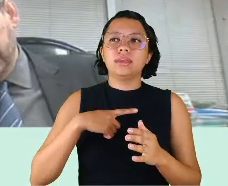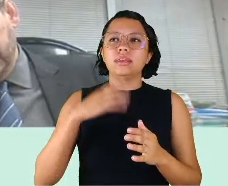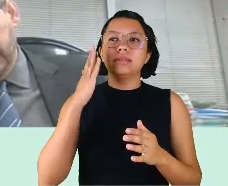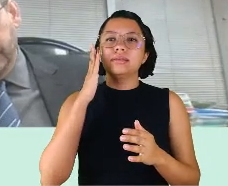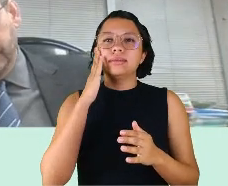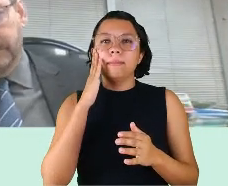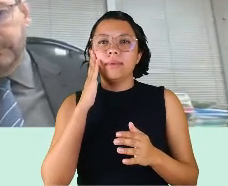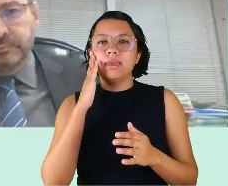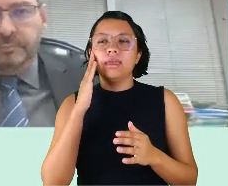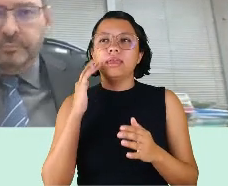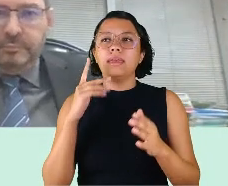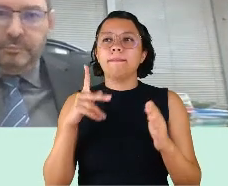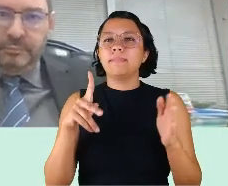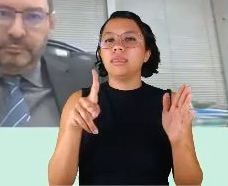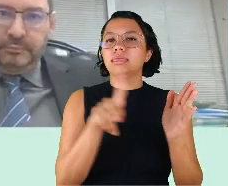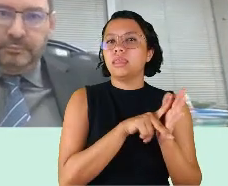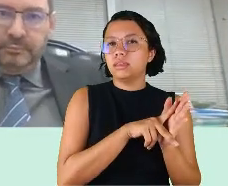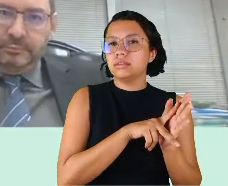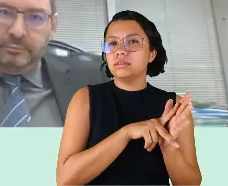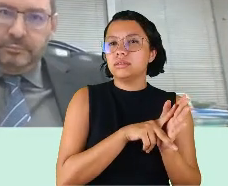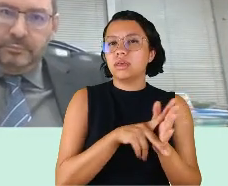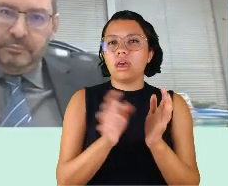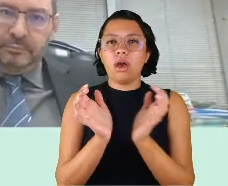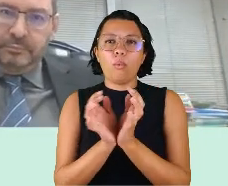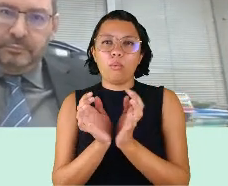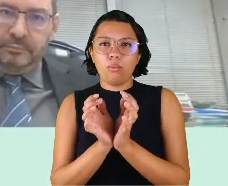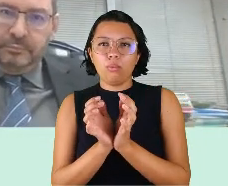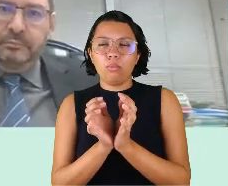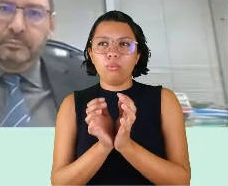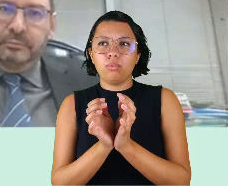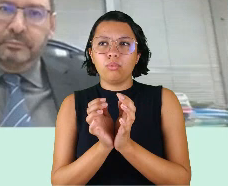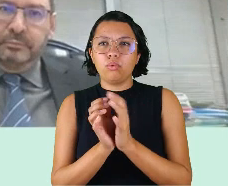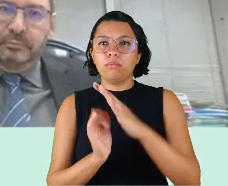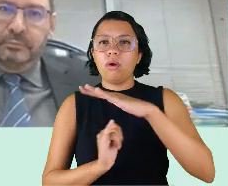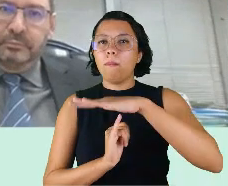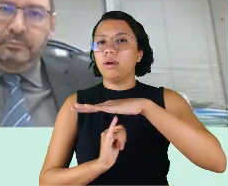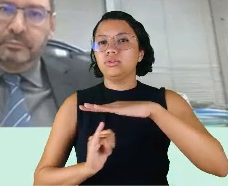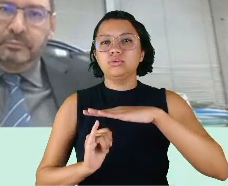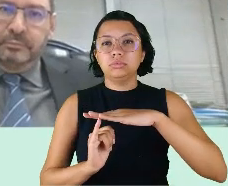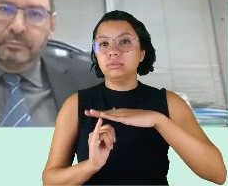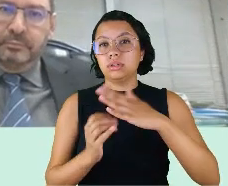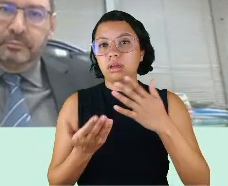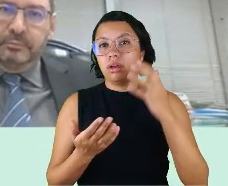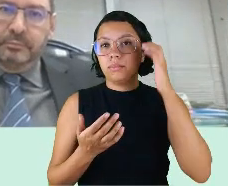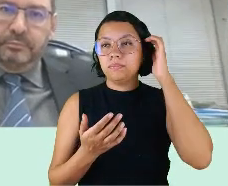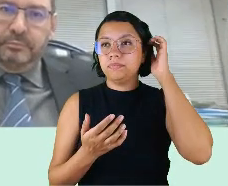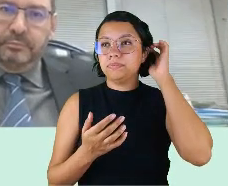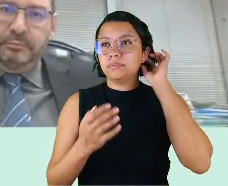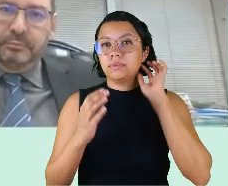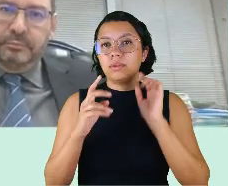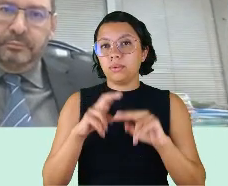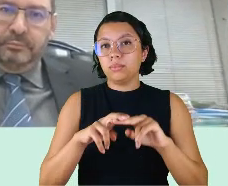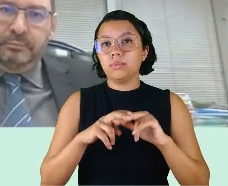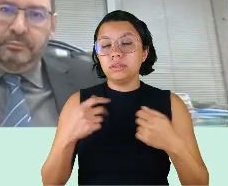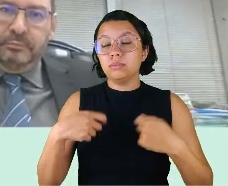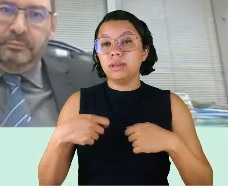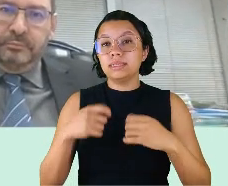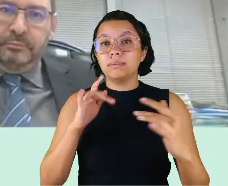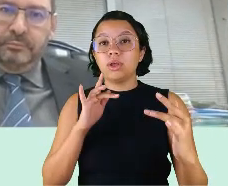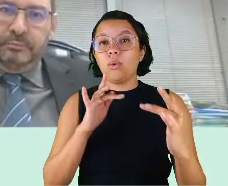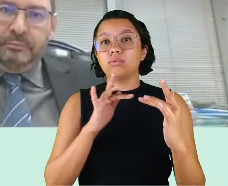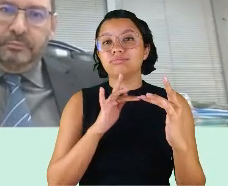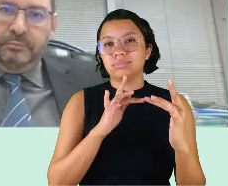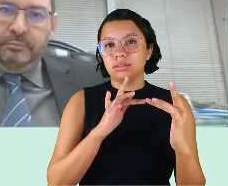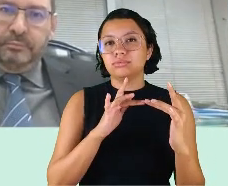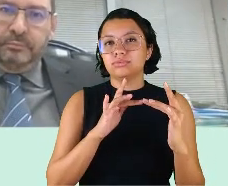que pertence a um grupo, né? A uma instituição, por isso que nós precisamos ter